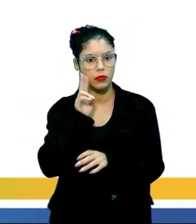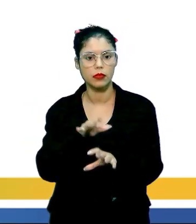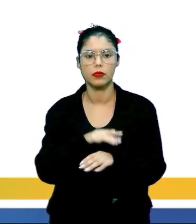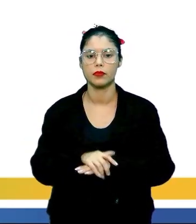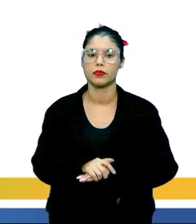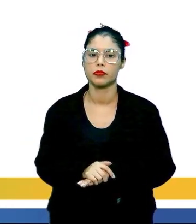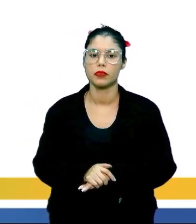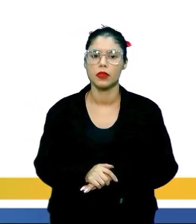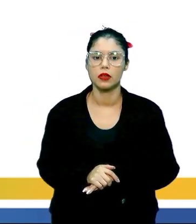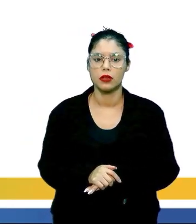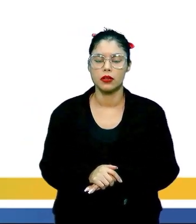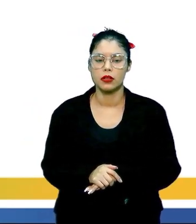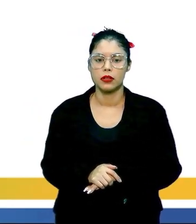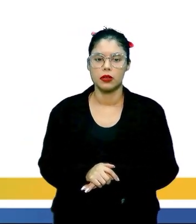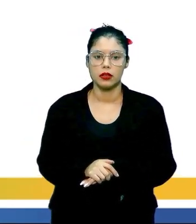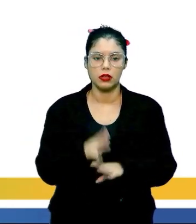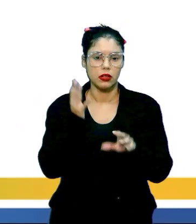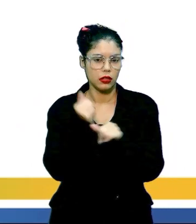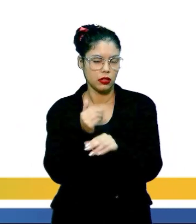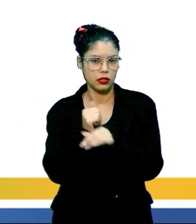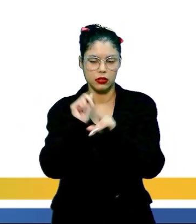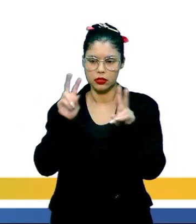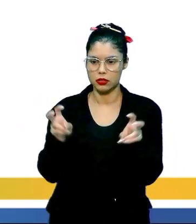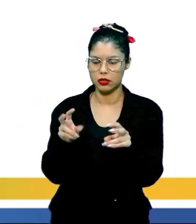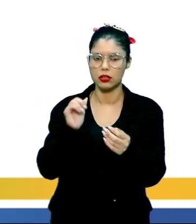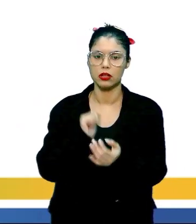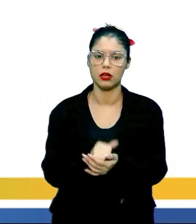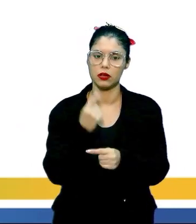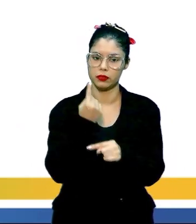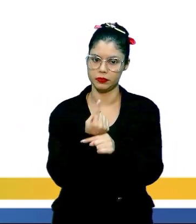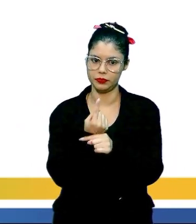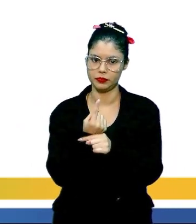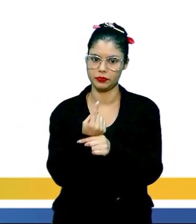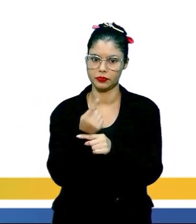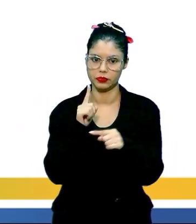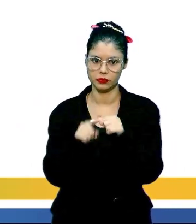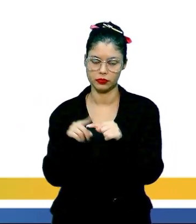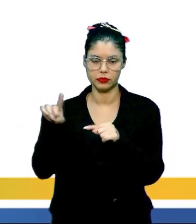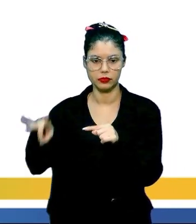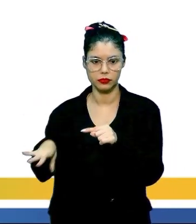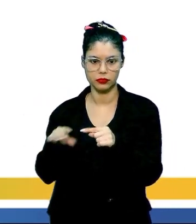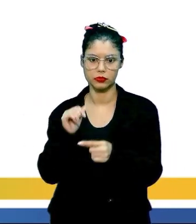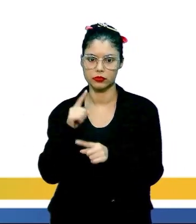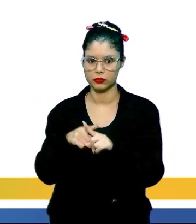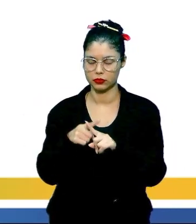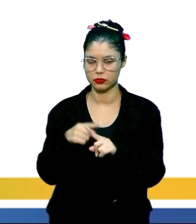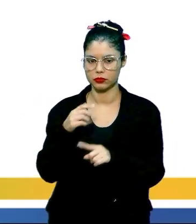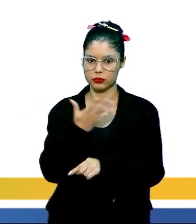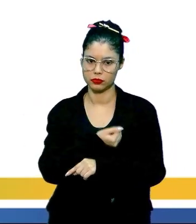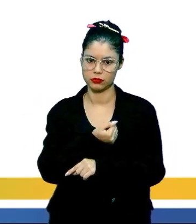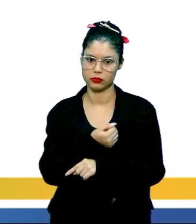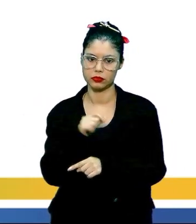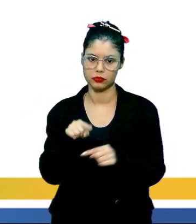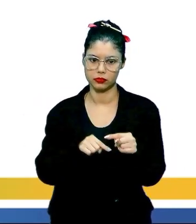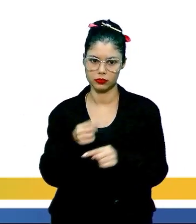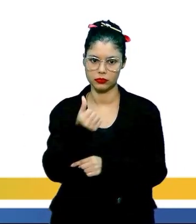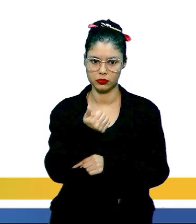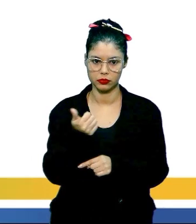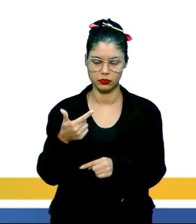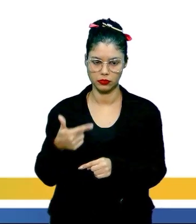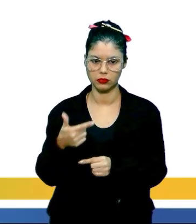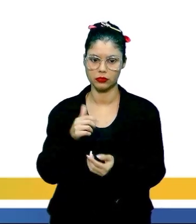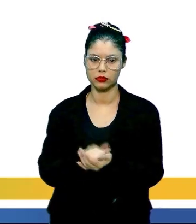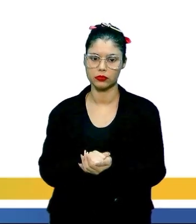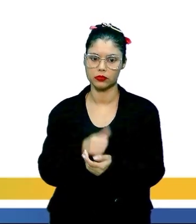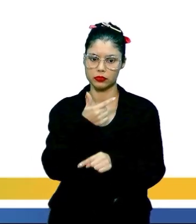disso, tá? E a soma dos termos? Eu pego o primeiro mais o último, vezes o número de termos e divido por 2.